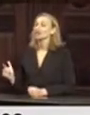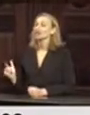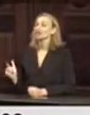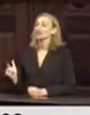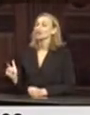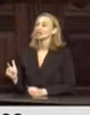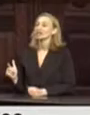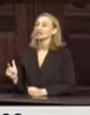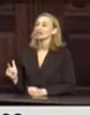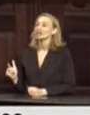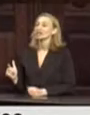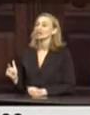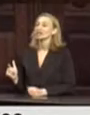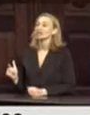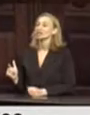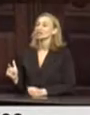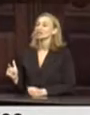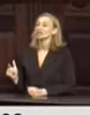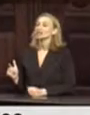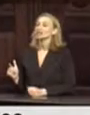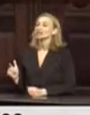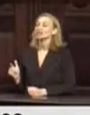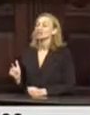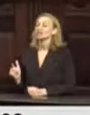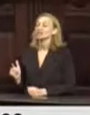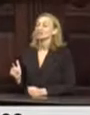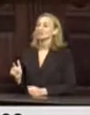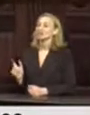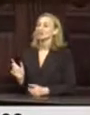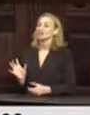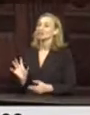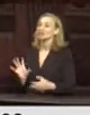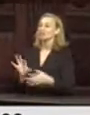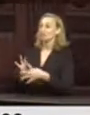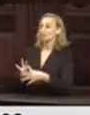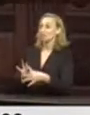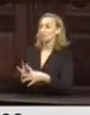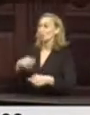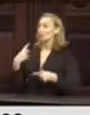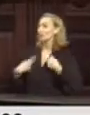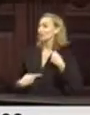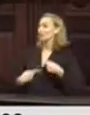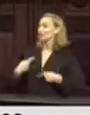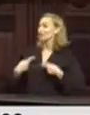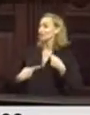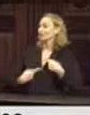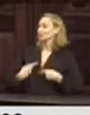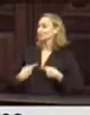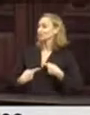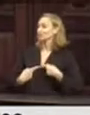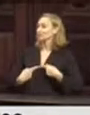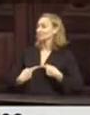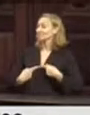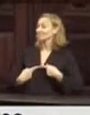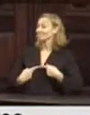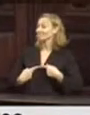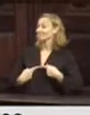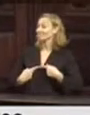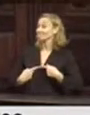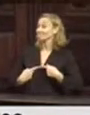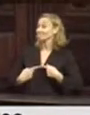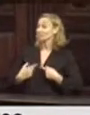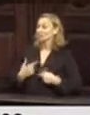com cadeias políticas protetoras. Não tem esse vínculo. Então, não tem nada